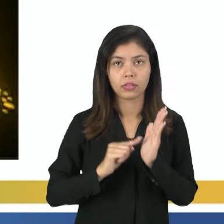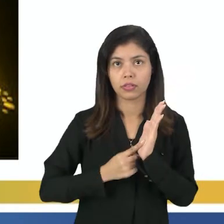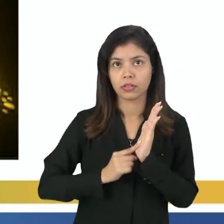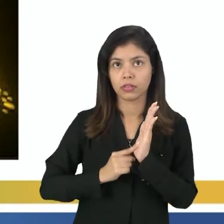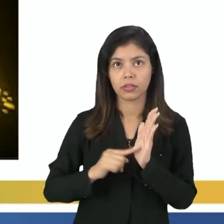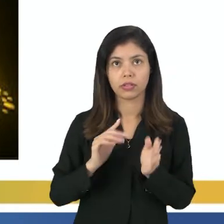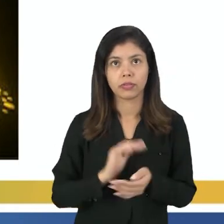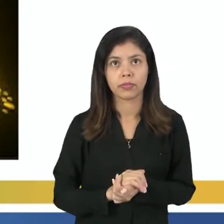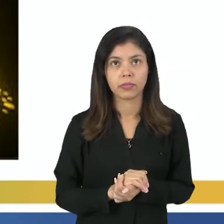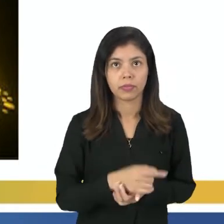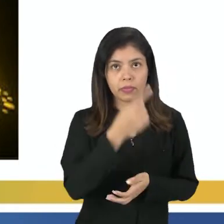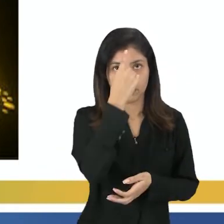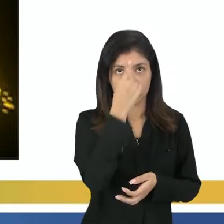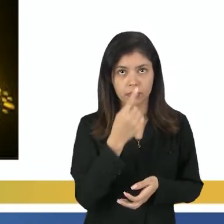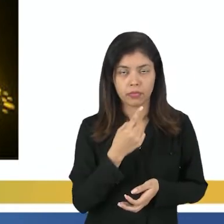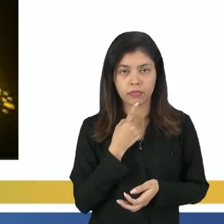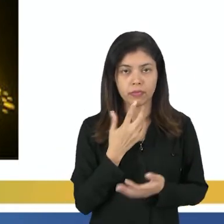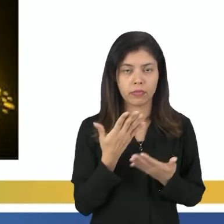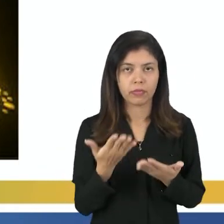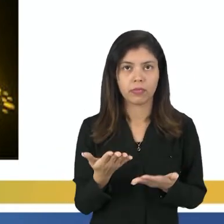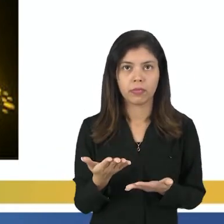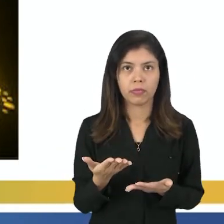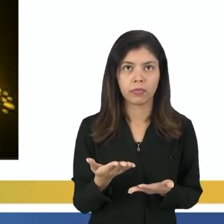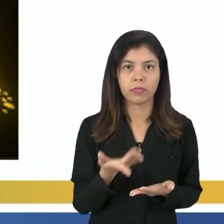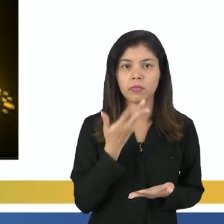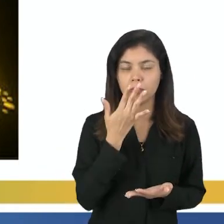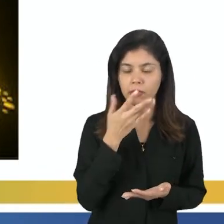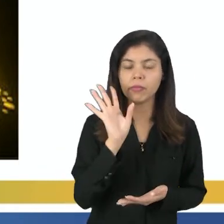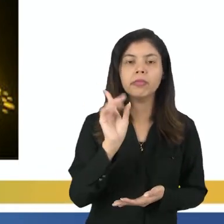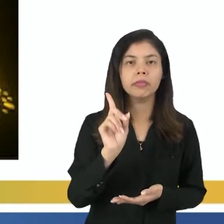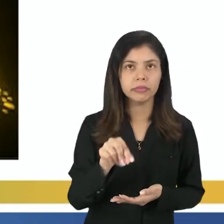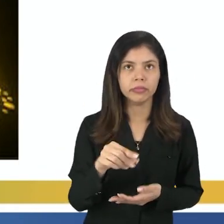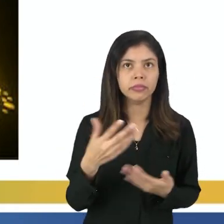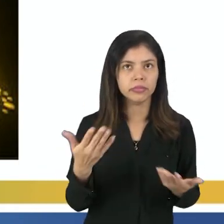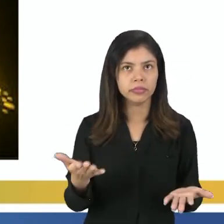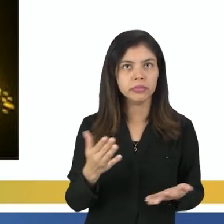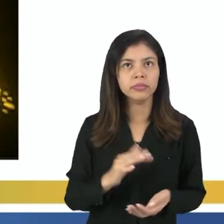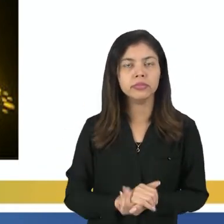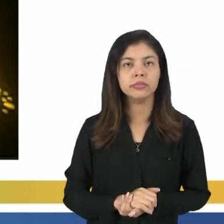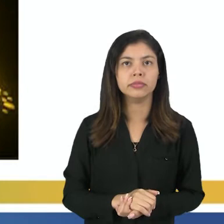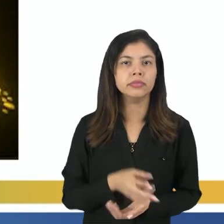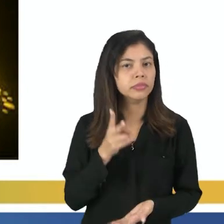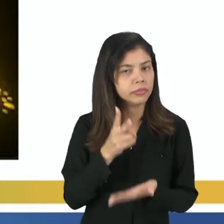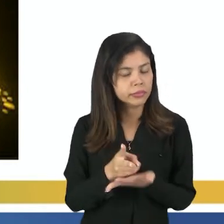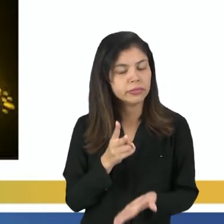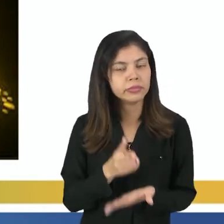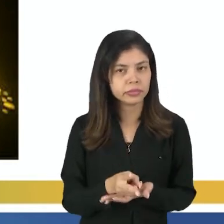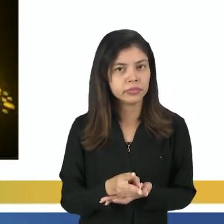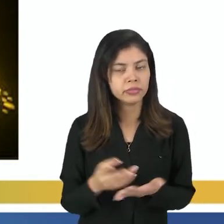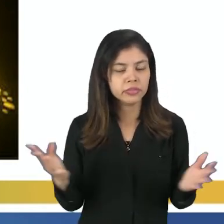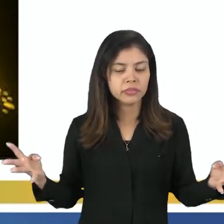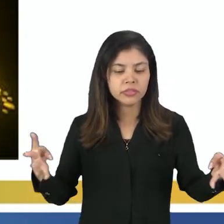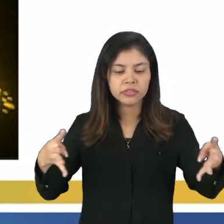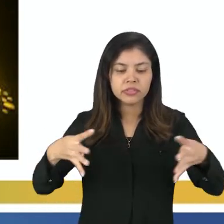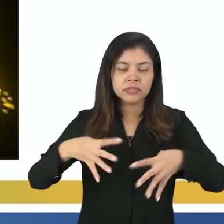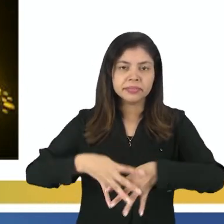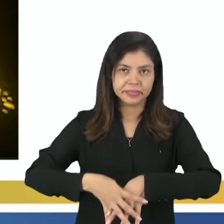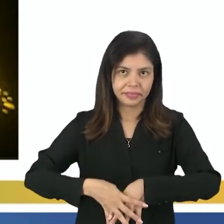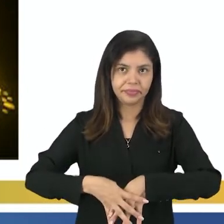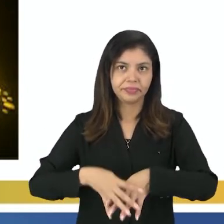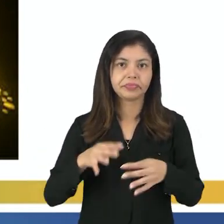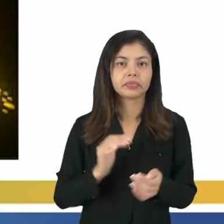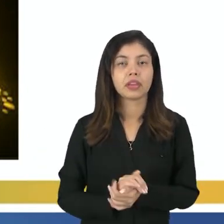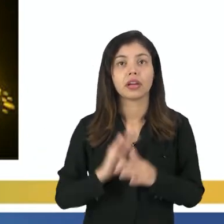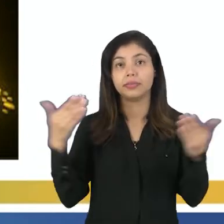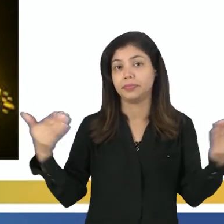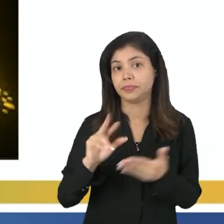ponto que vai formar a imagem, você vai ver ali a imagem da cor que ela realmente é. mesmo que esteja sendo atravessada por outra